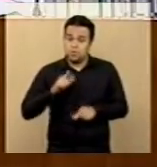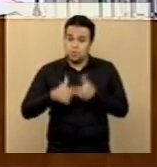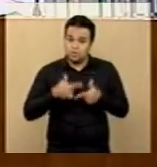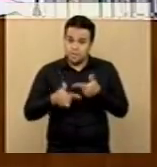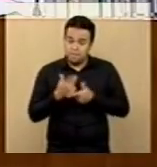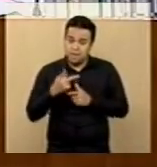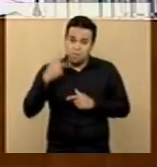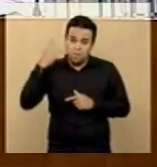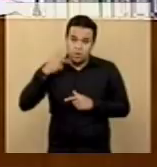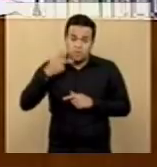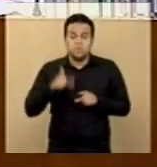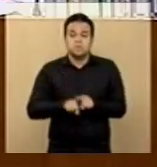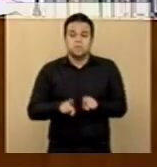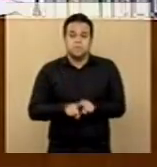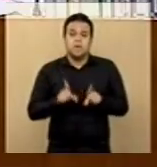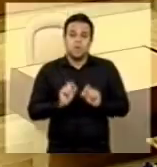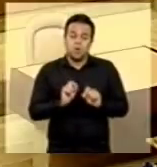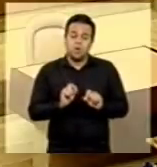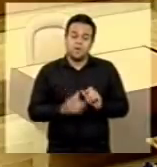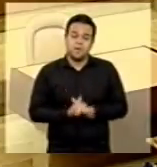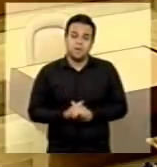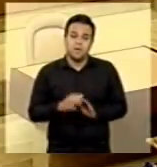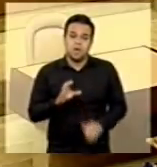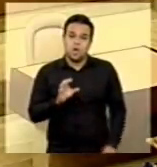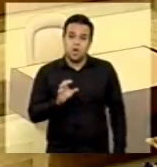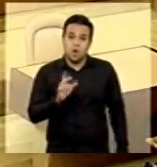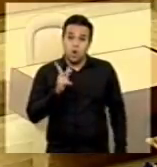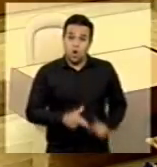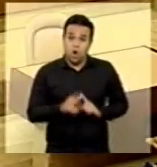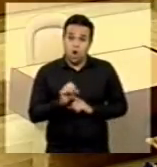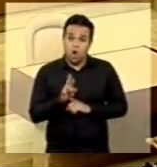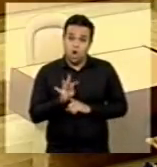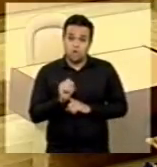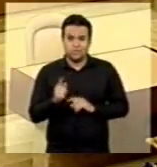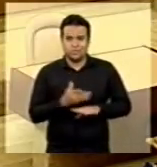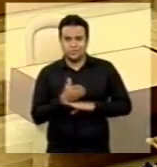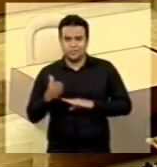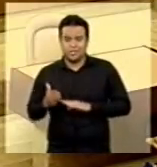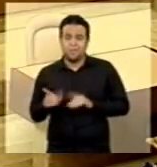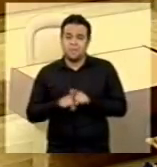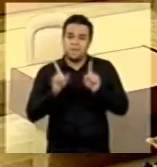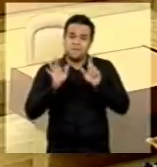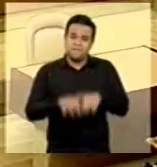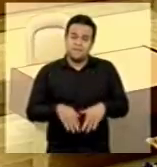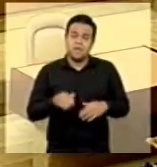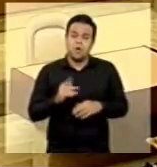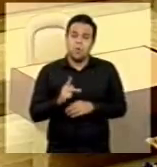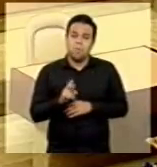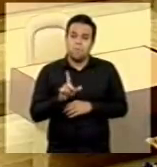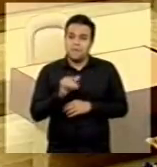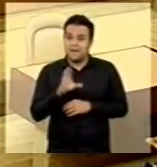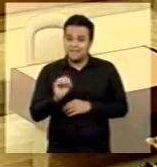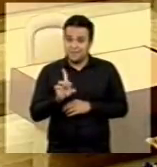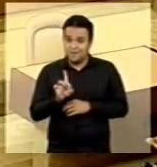e ainda afirmando o corte temporal, que após o final da instrução processual com a publicação do